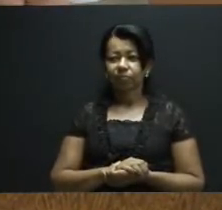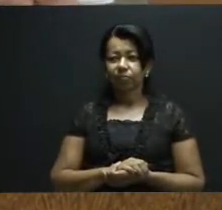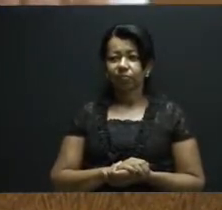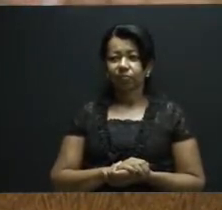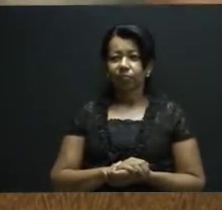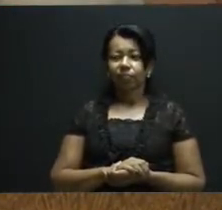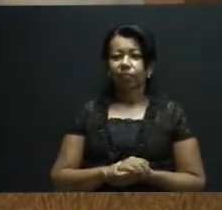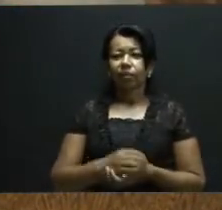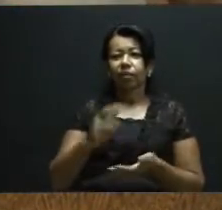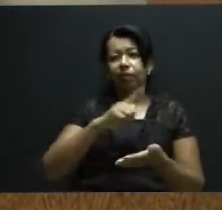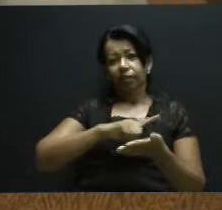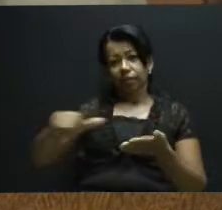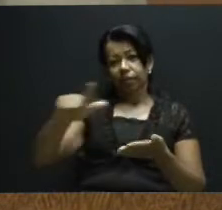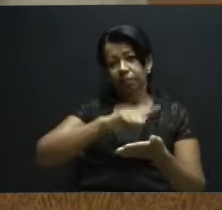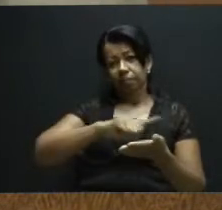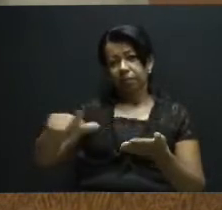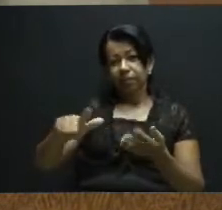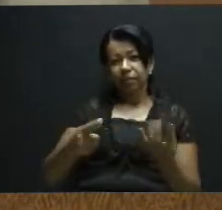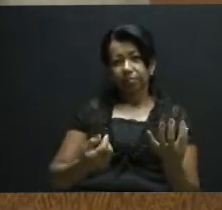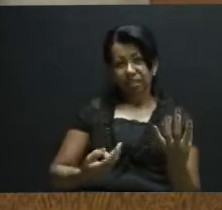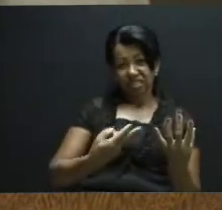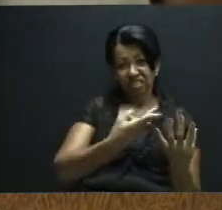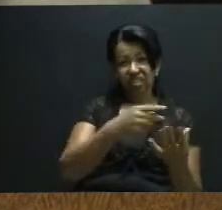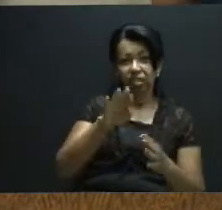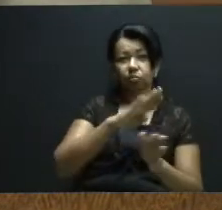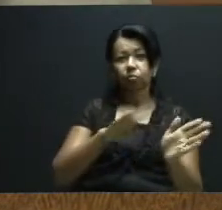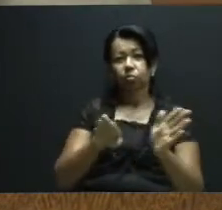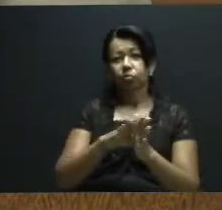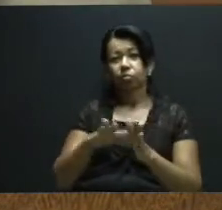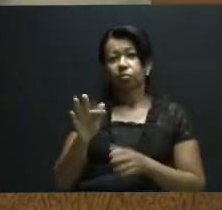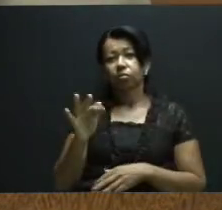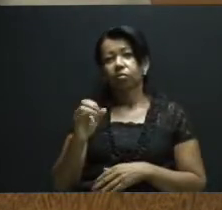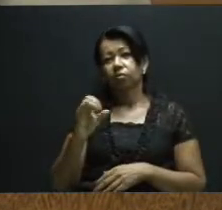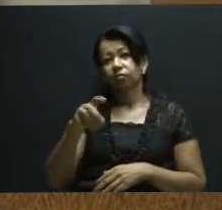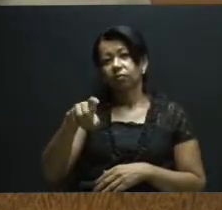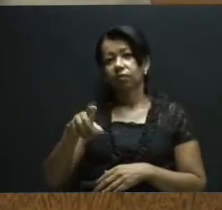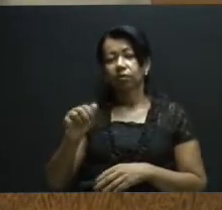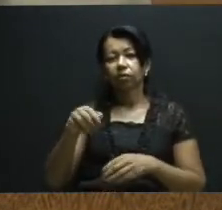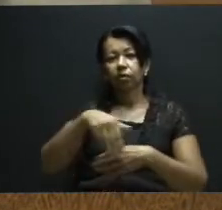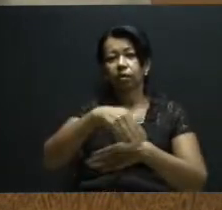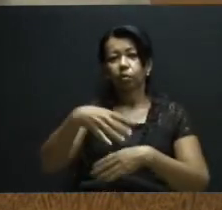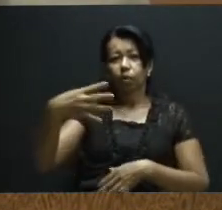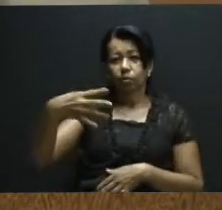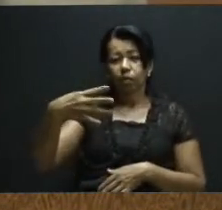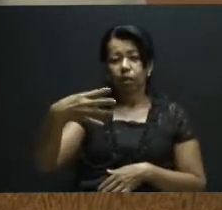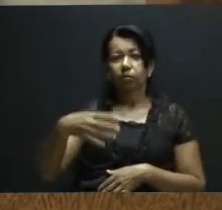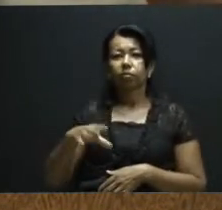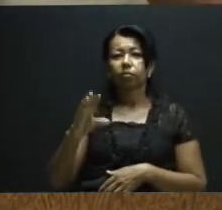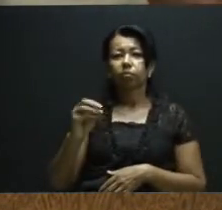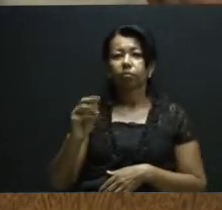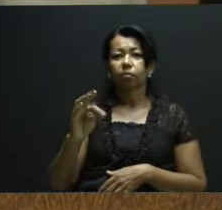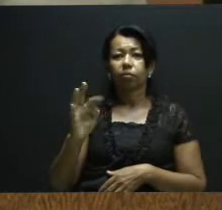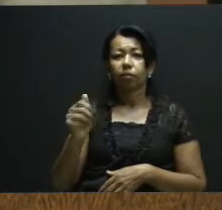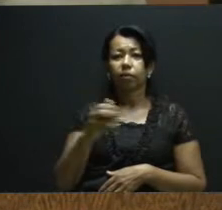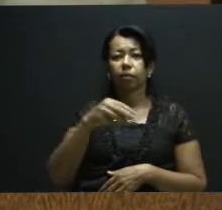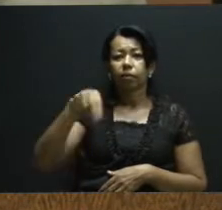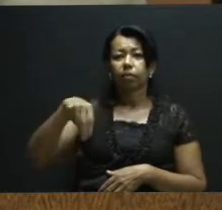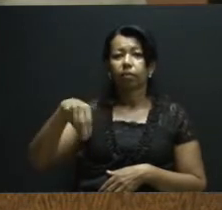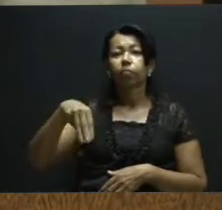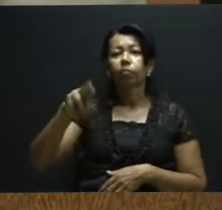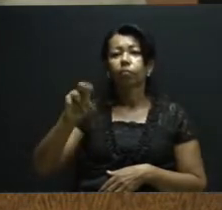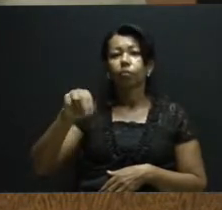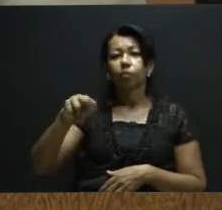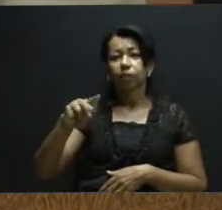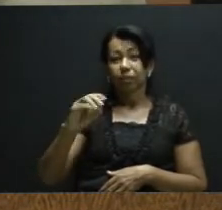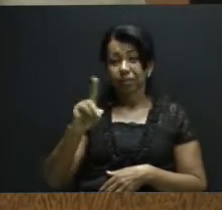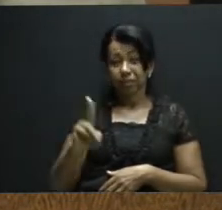limpeza e roçagem em toda a faixa de domínio da rua 4 do costa muniz manutenção da iluminação